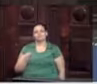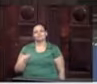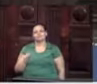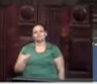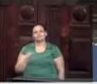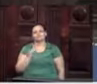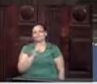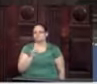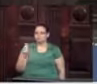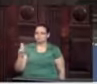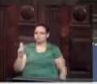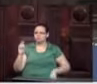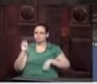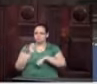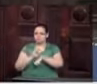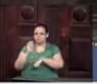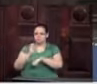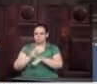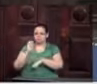em nome do Estado,